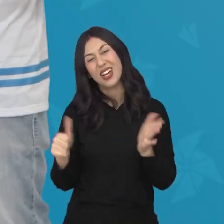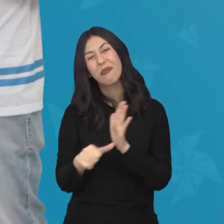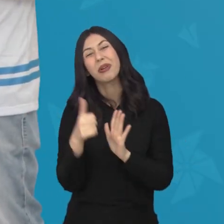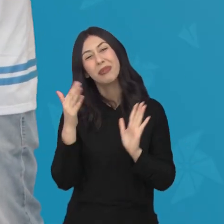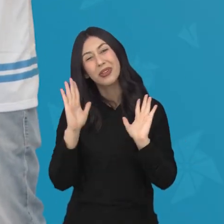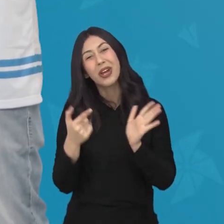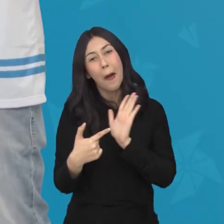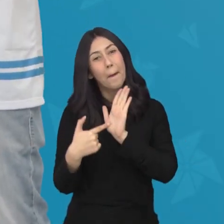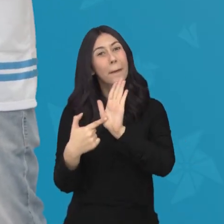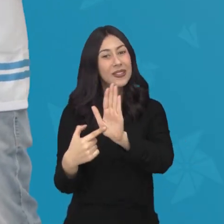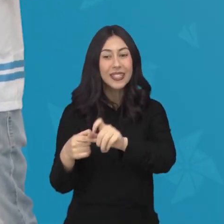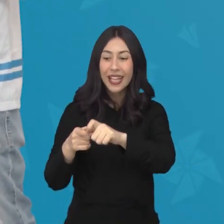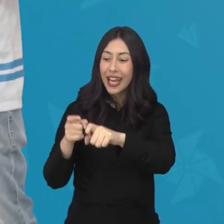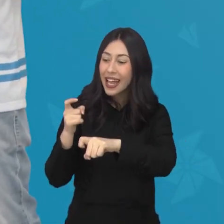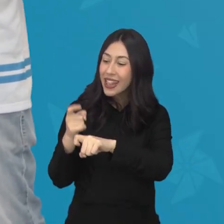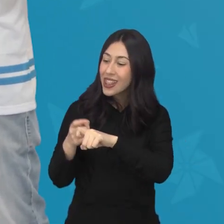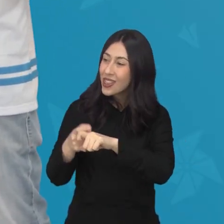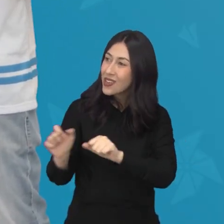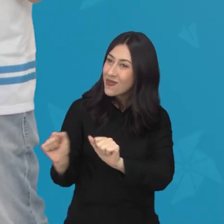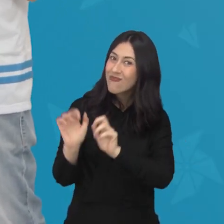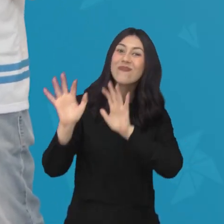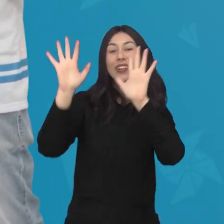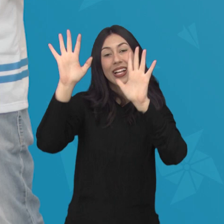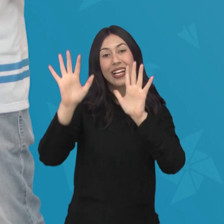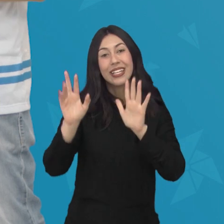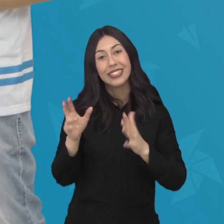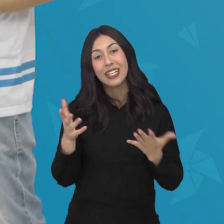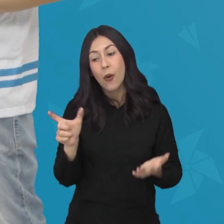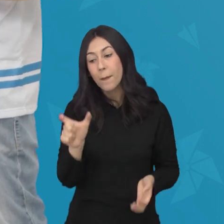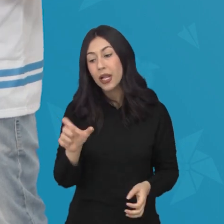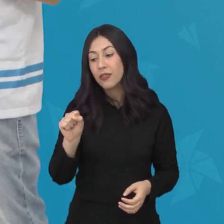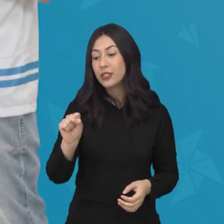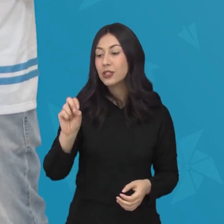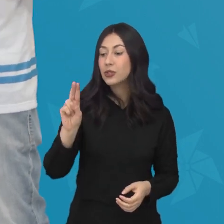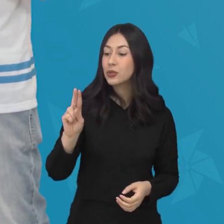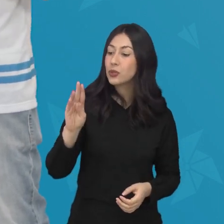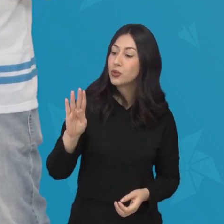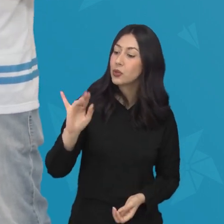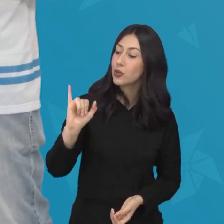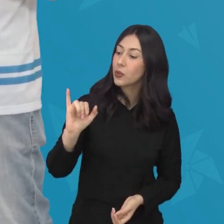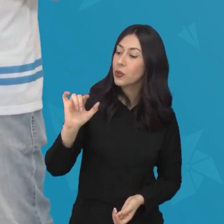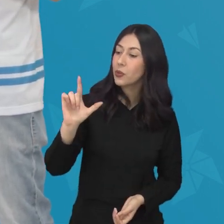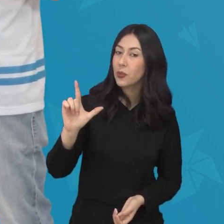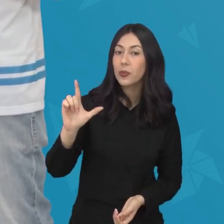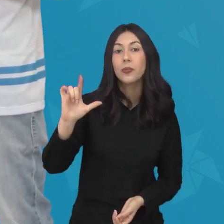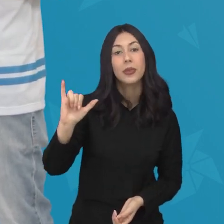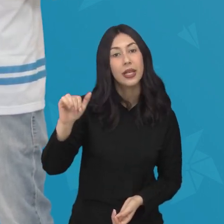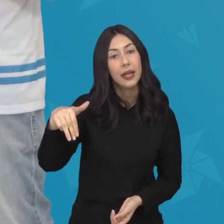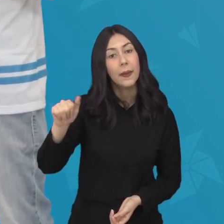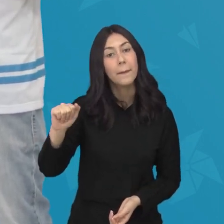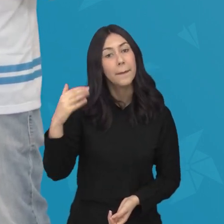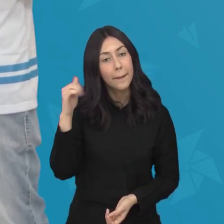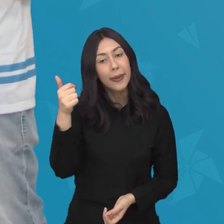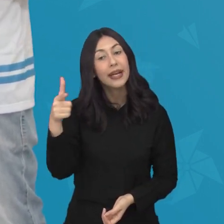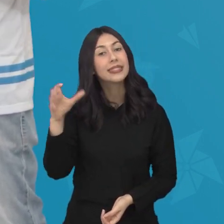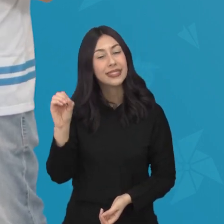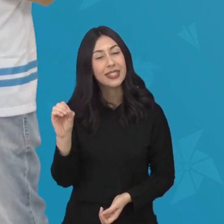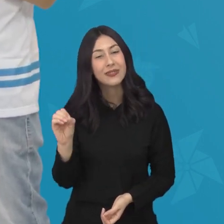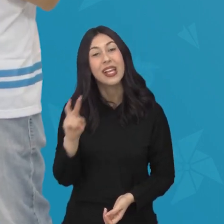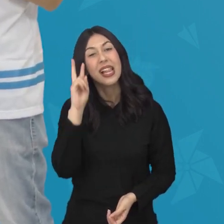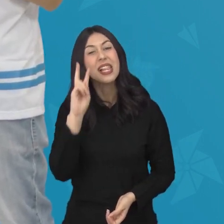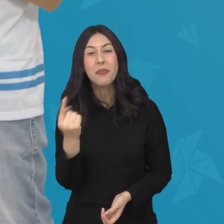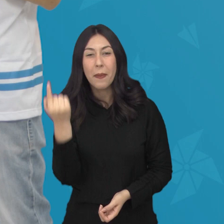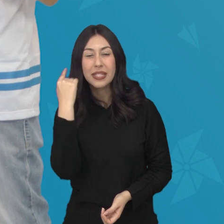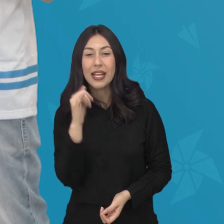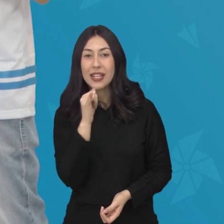vocês aqui, que eu já correlacionei naftalina com sublimação, que é um exemplo bem clássico que vocês encontraram. Eu falei do gelo seco, mas também em